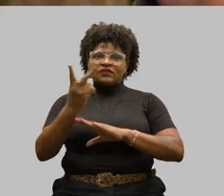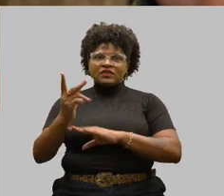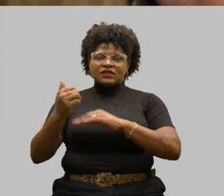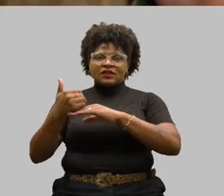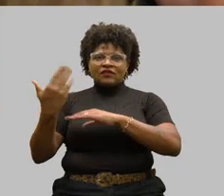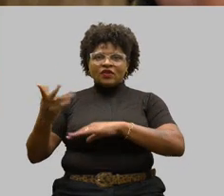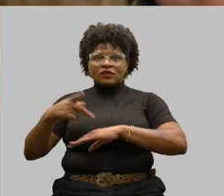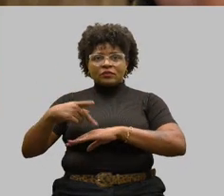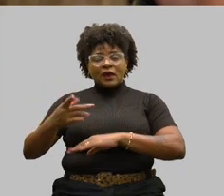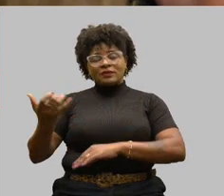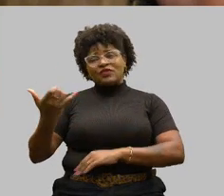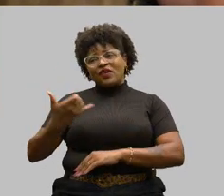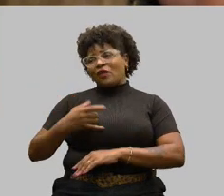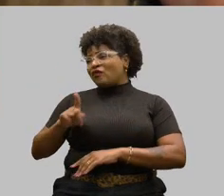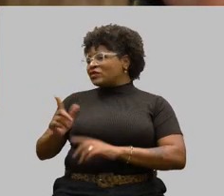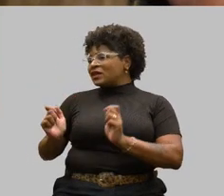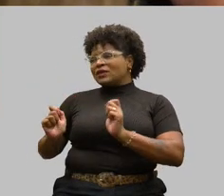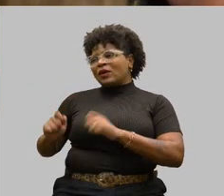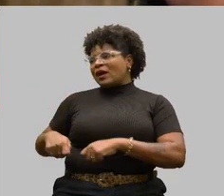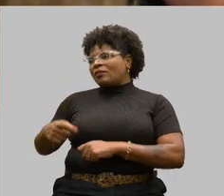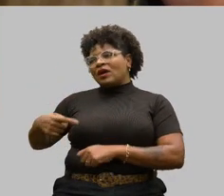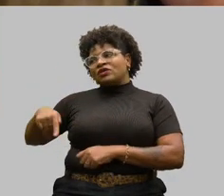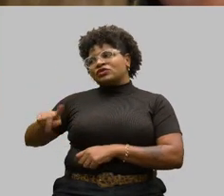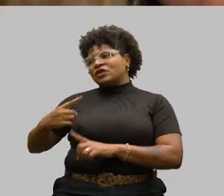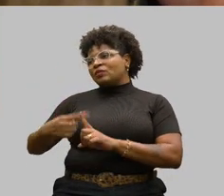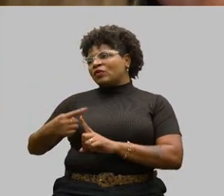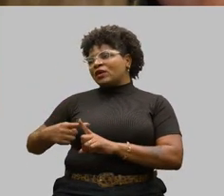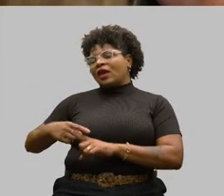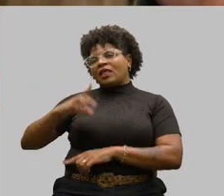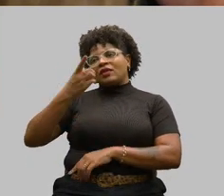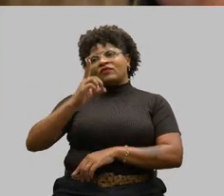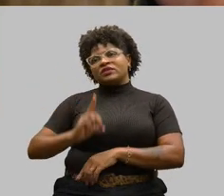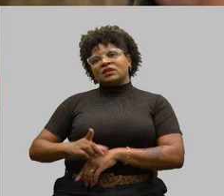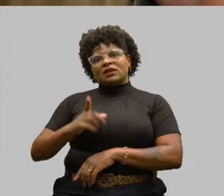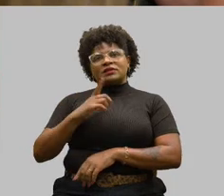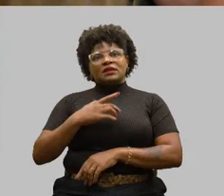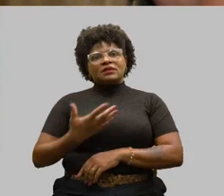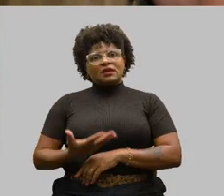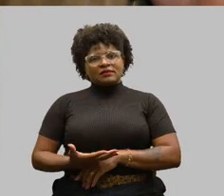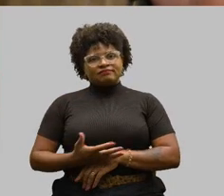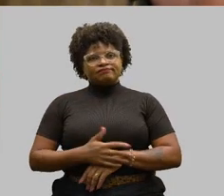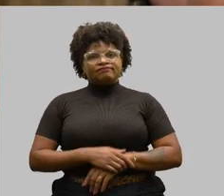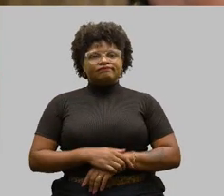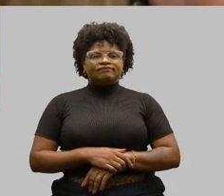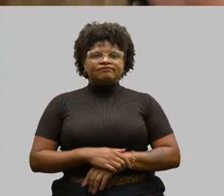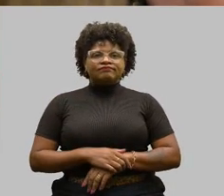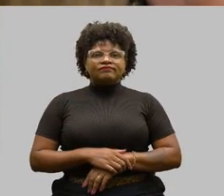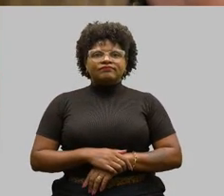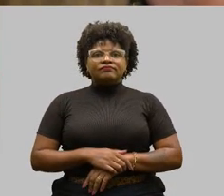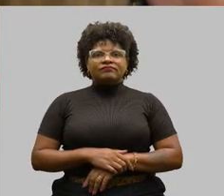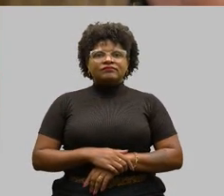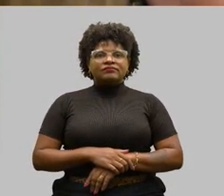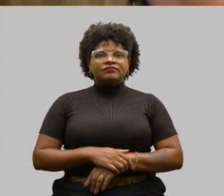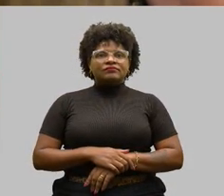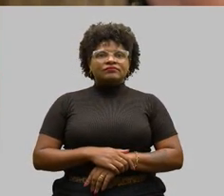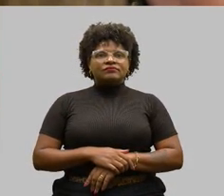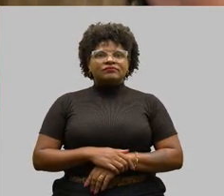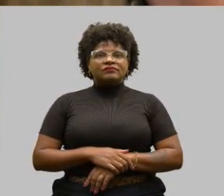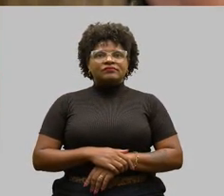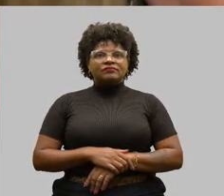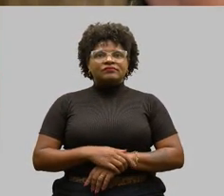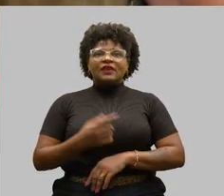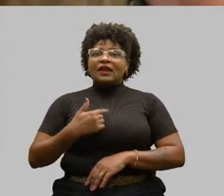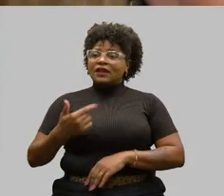ir porque eu tinha uma deficiência e com isso eu nunca eu